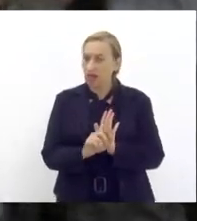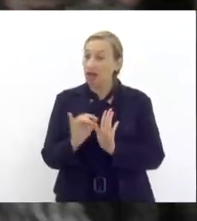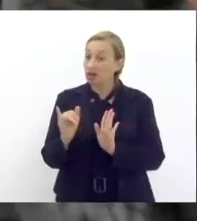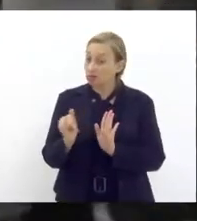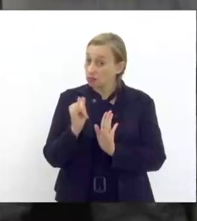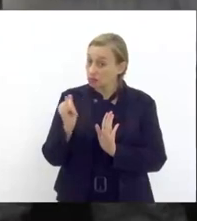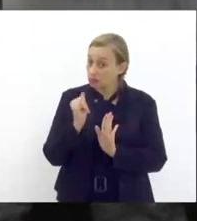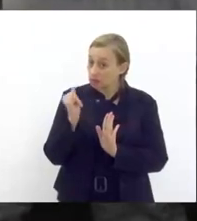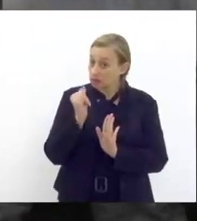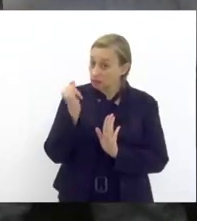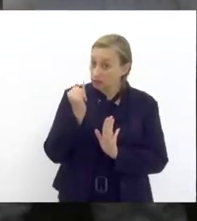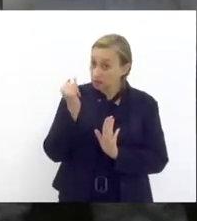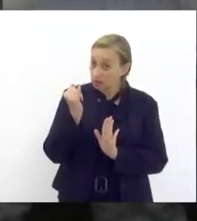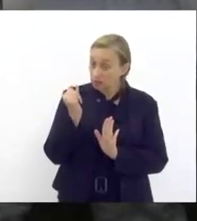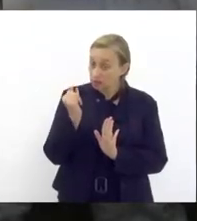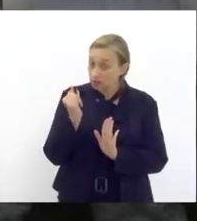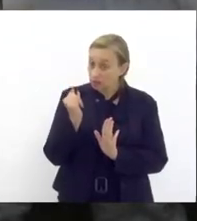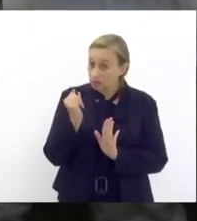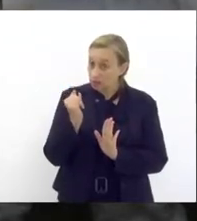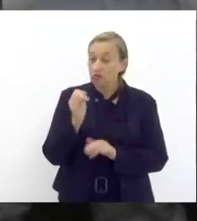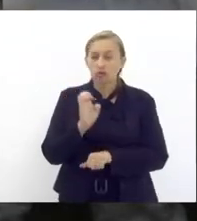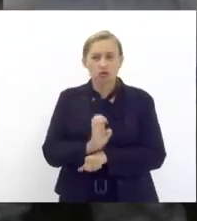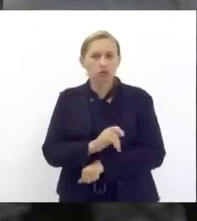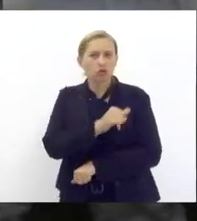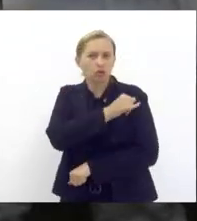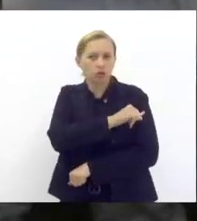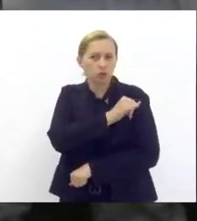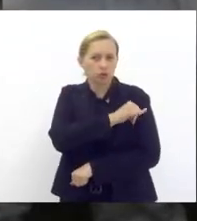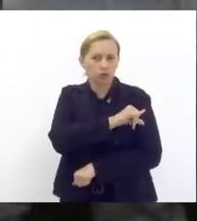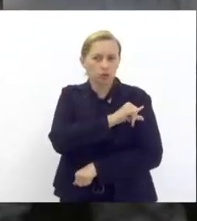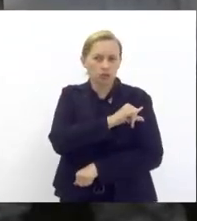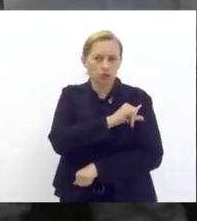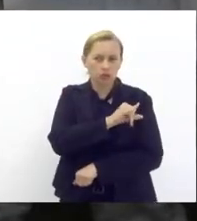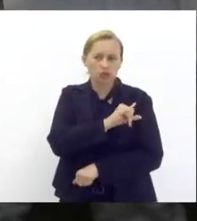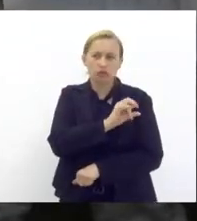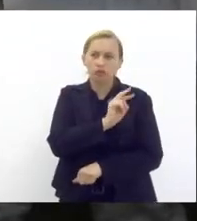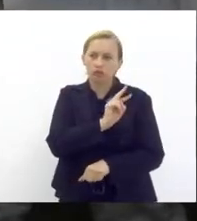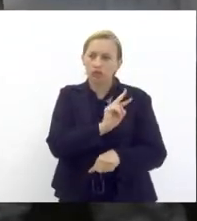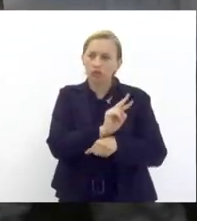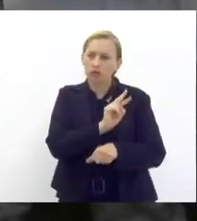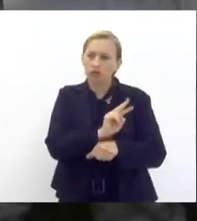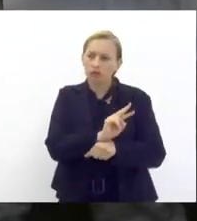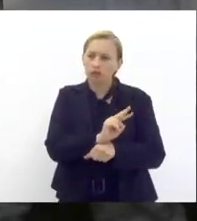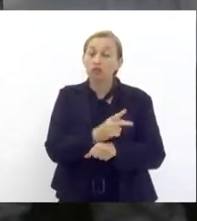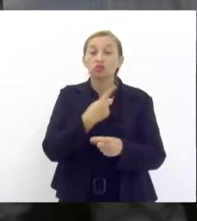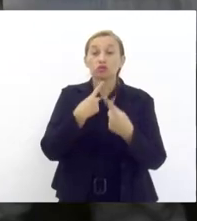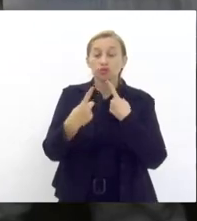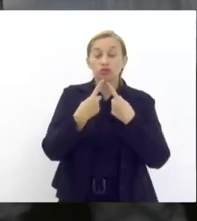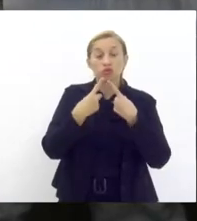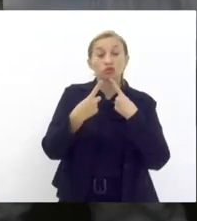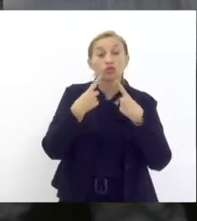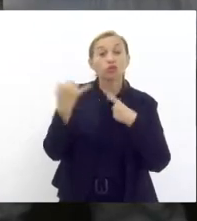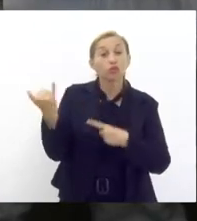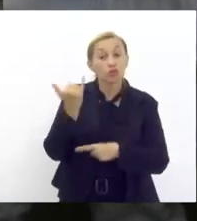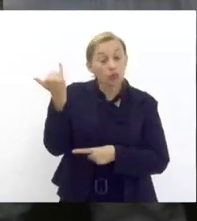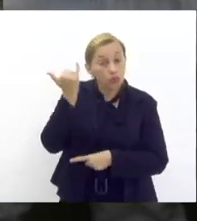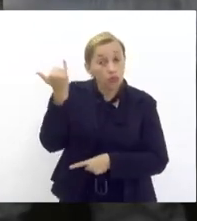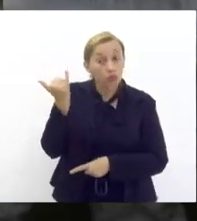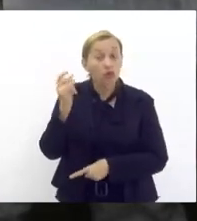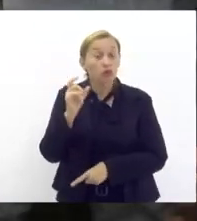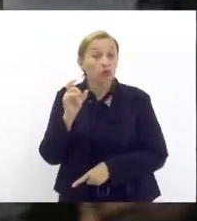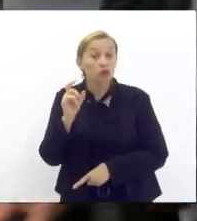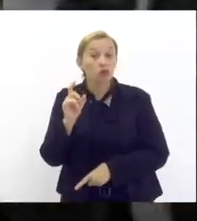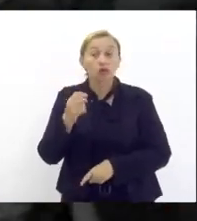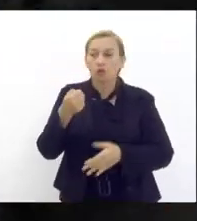meritória, colocando, inclusive, o Estado do Rio de Janeiro na vanguarda de um debate importante, que é